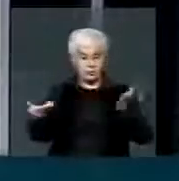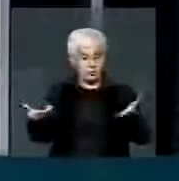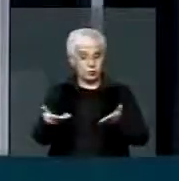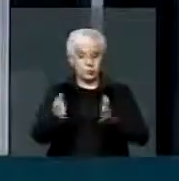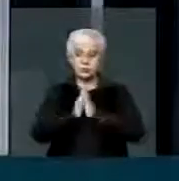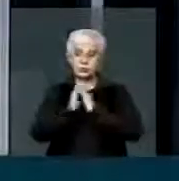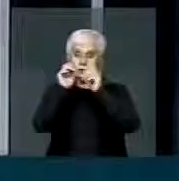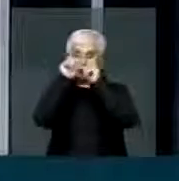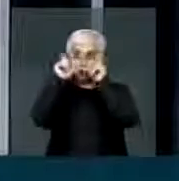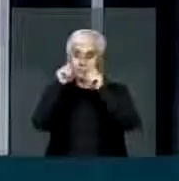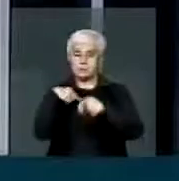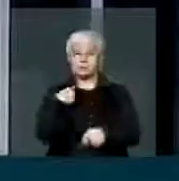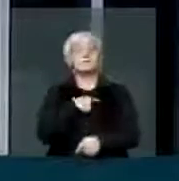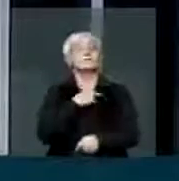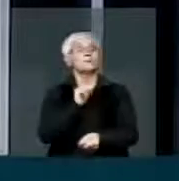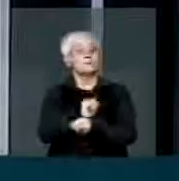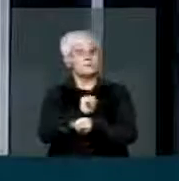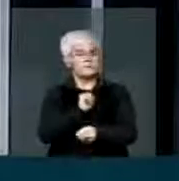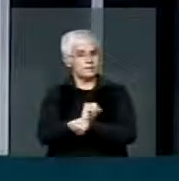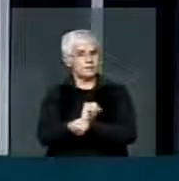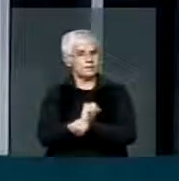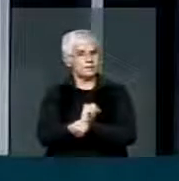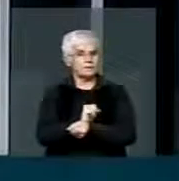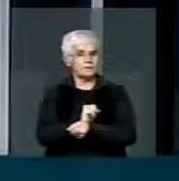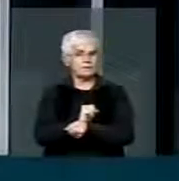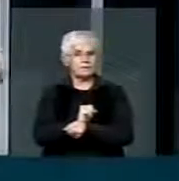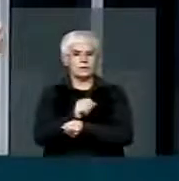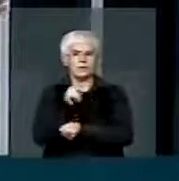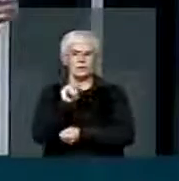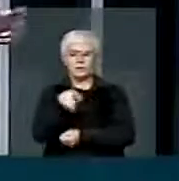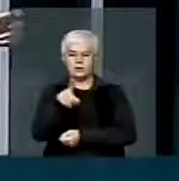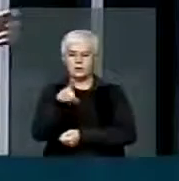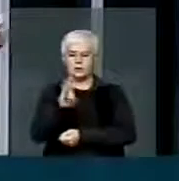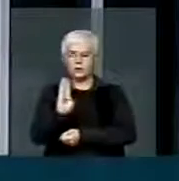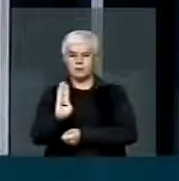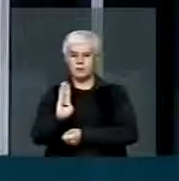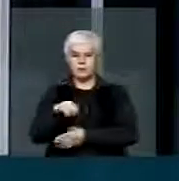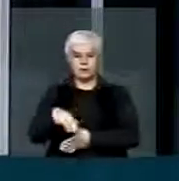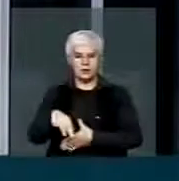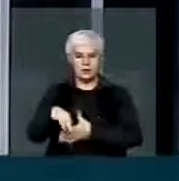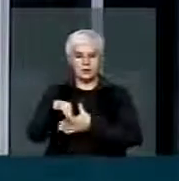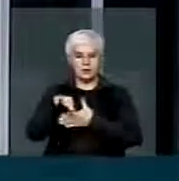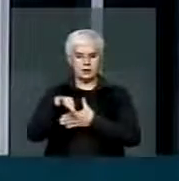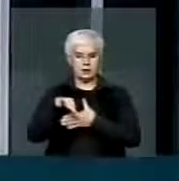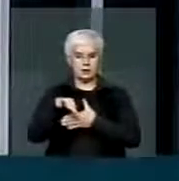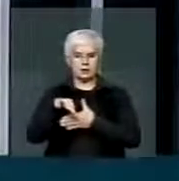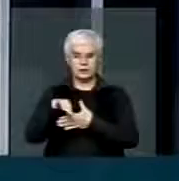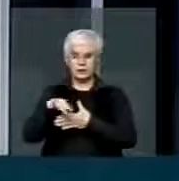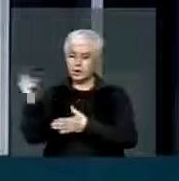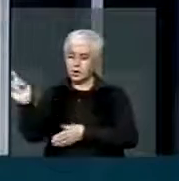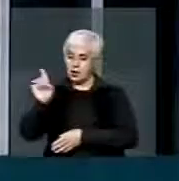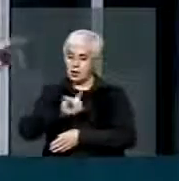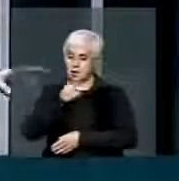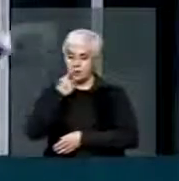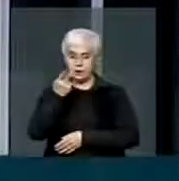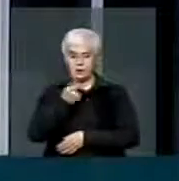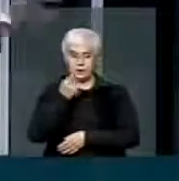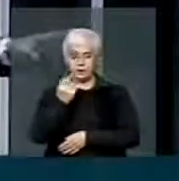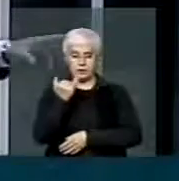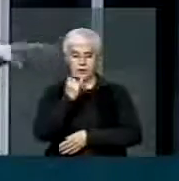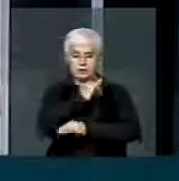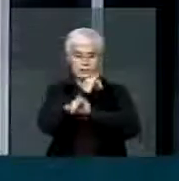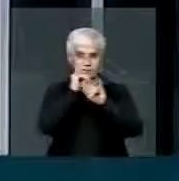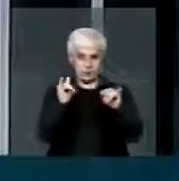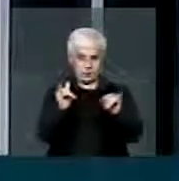hoje. Esperamos que o PMDB, que o líder do PMDB venha anunciar à presidência e